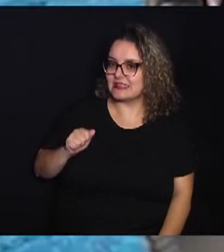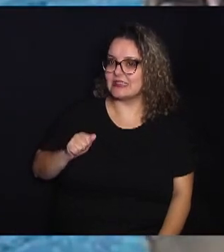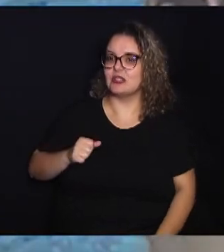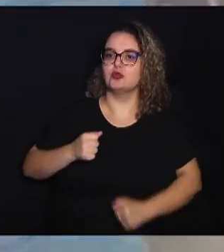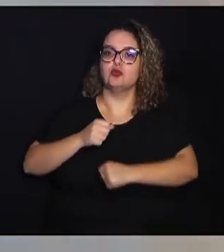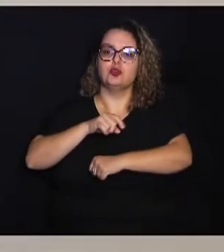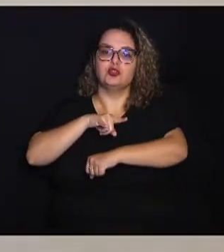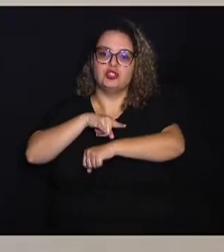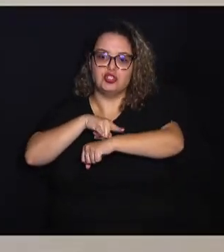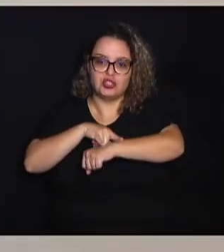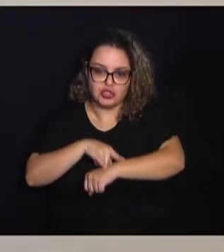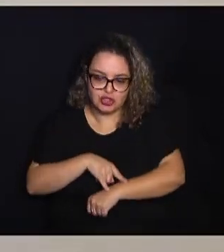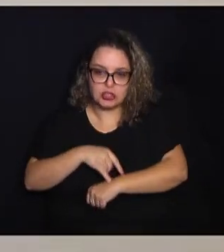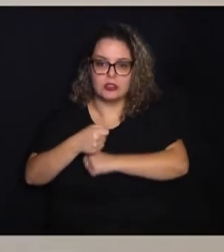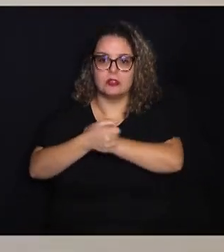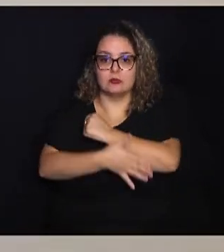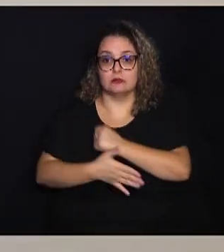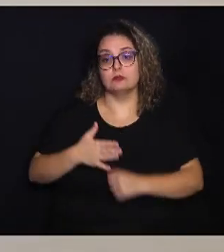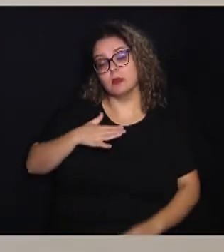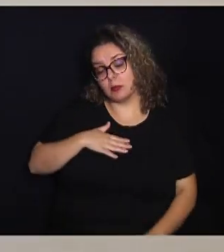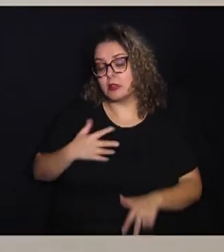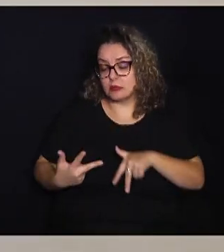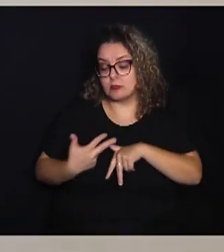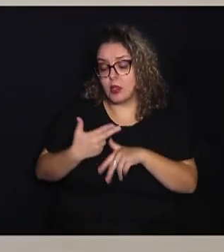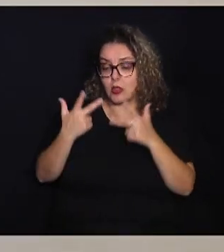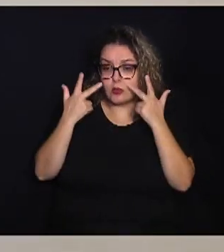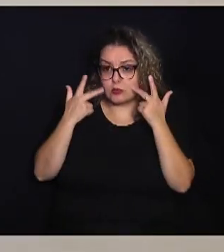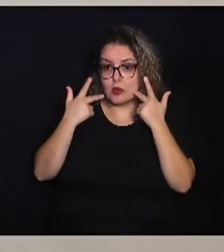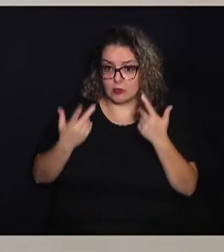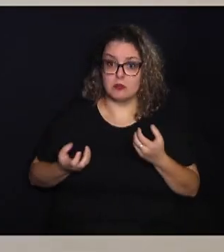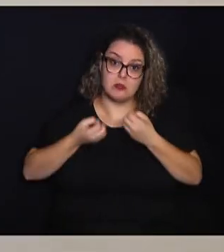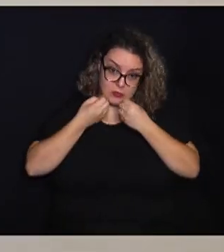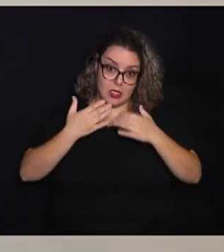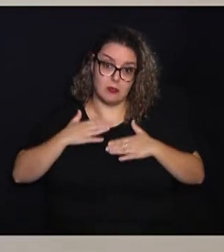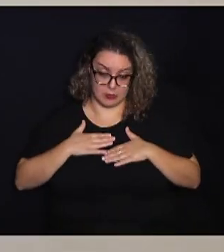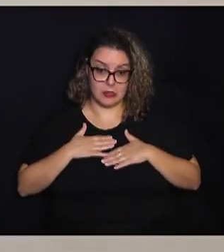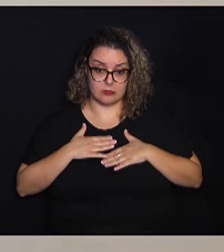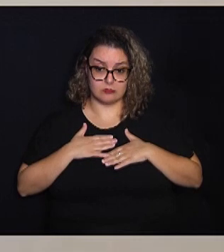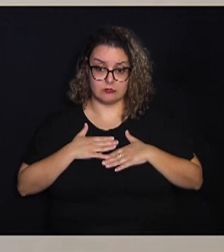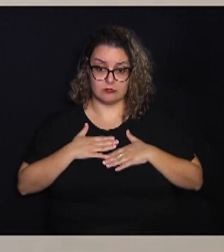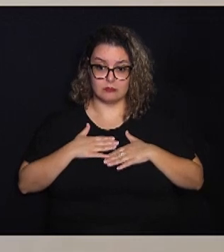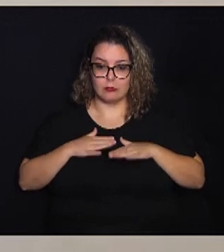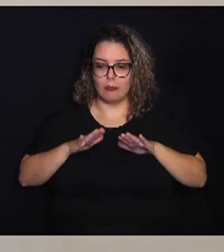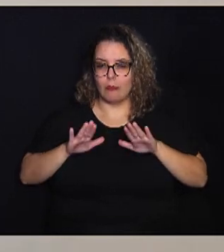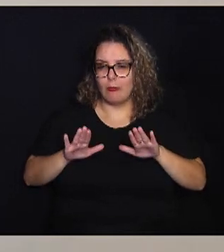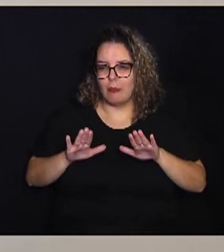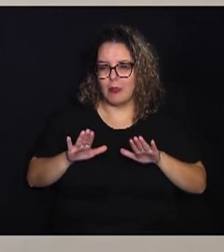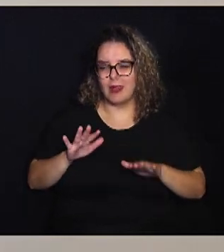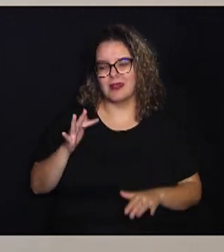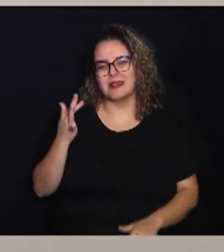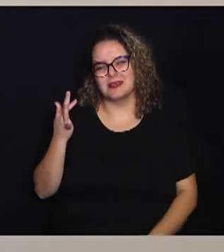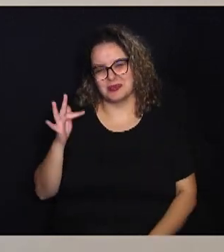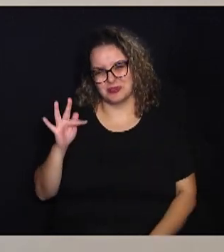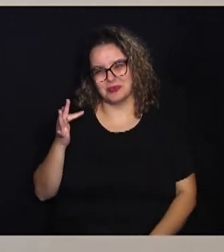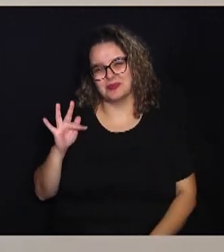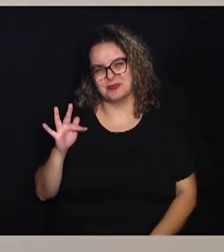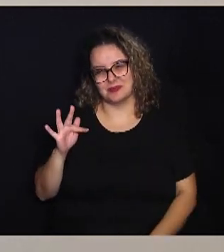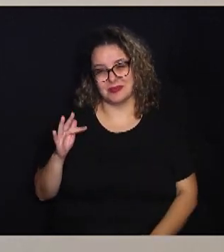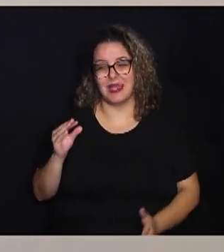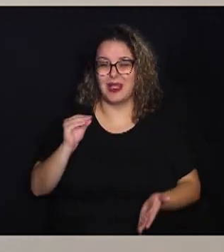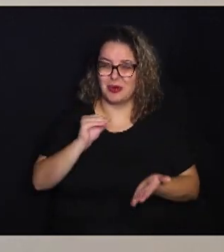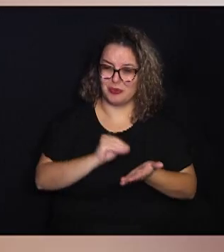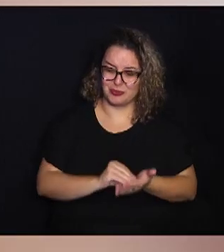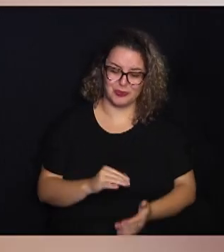foram tranquilas, fizeram muito bem para mim, mas foram dolorosas, inclusive essa última, que